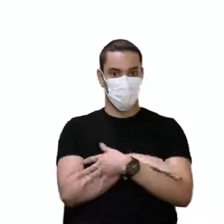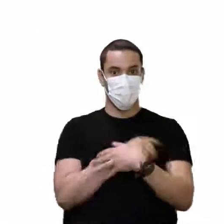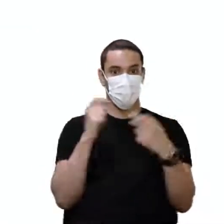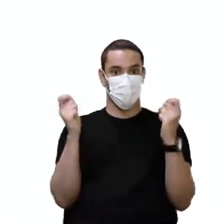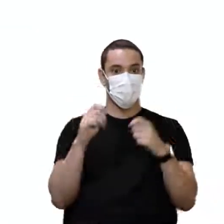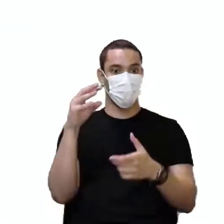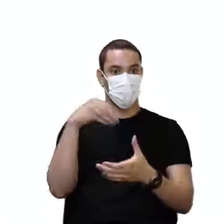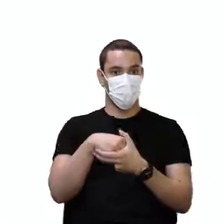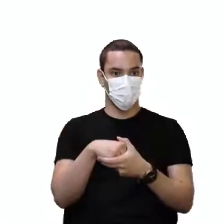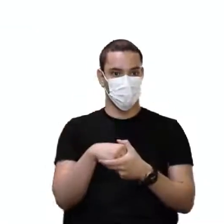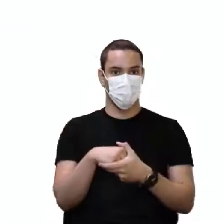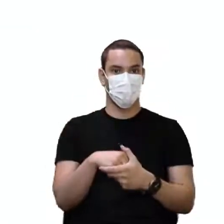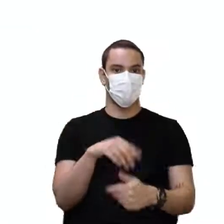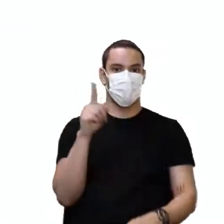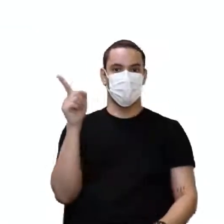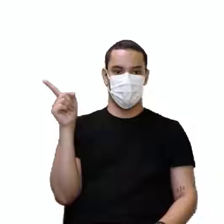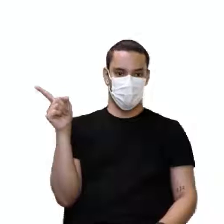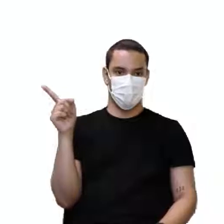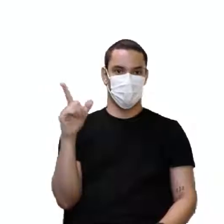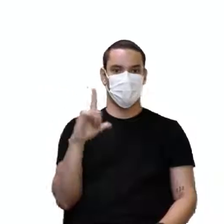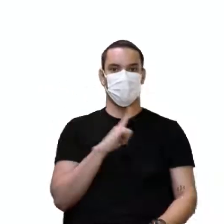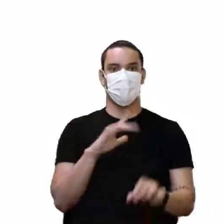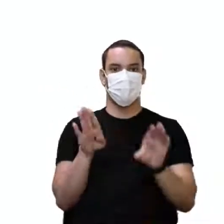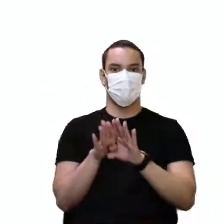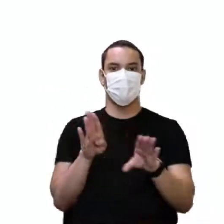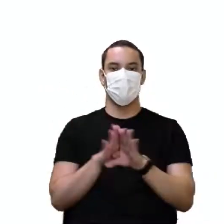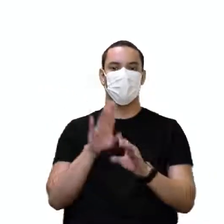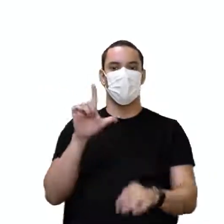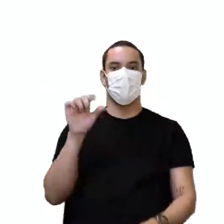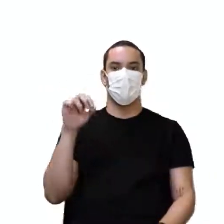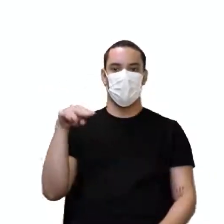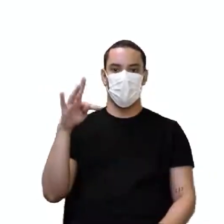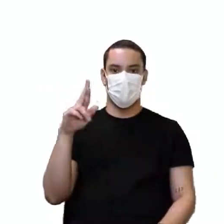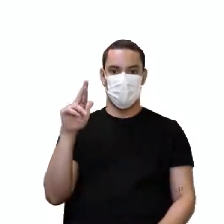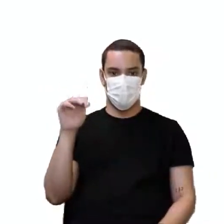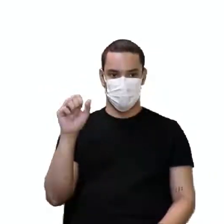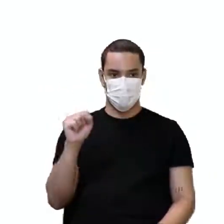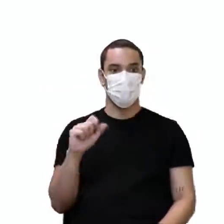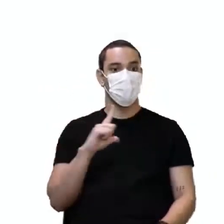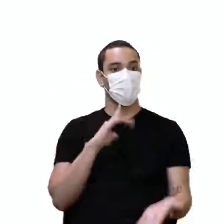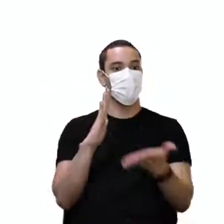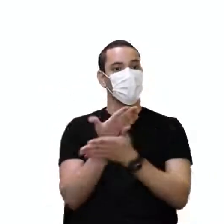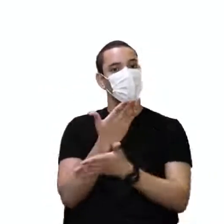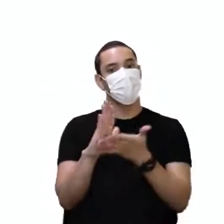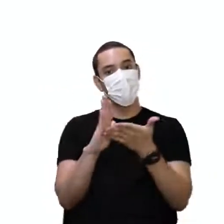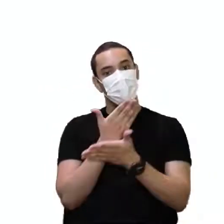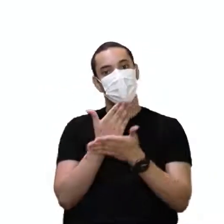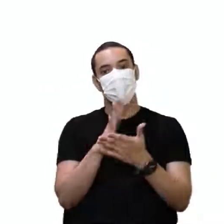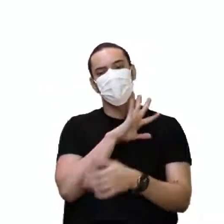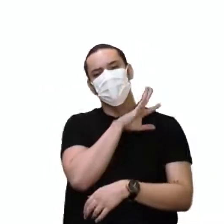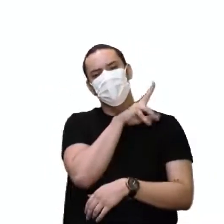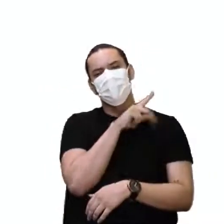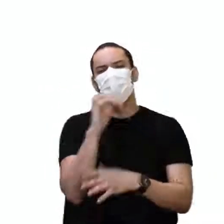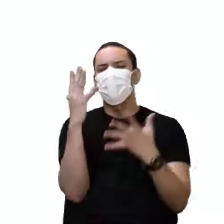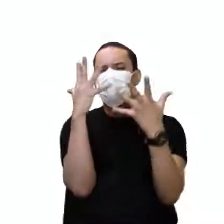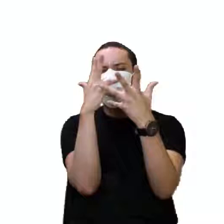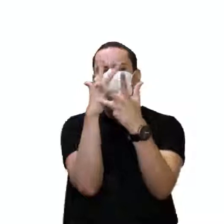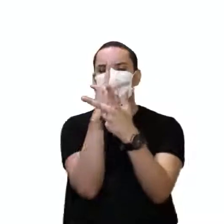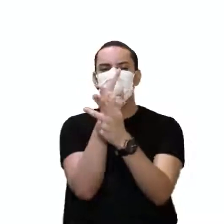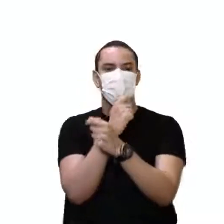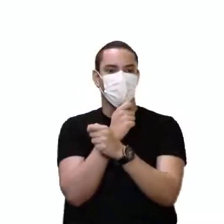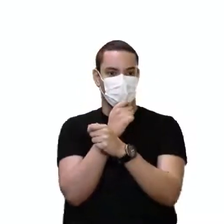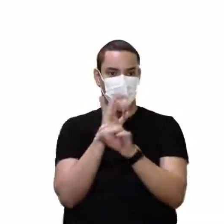nesse ambiente. Aí a gente tem aqui também as lontras, tá? Animais assim, parecem tão doces, tão bonitinhos, são bonitinhos de